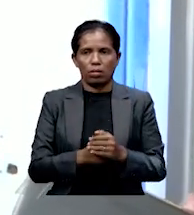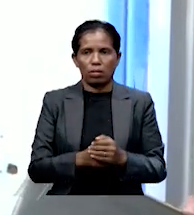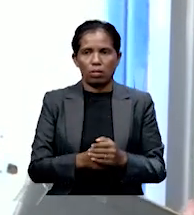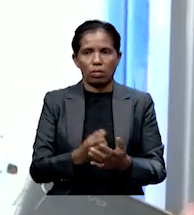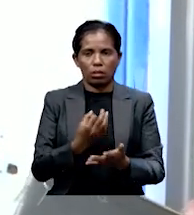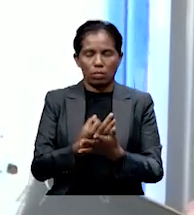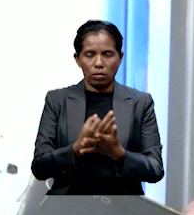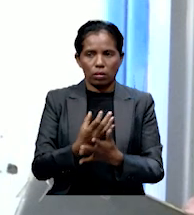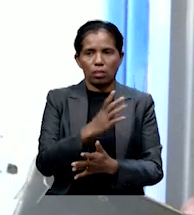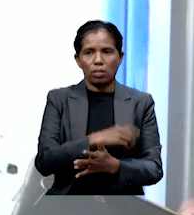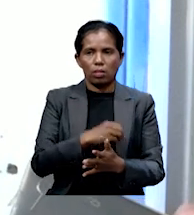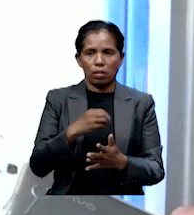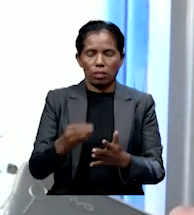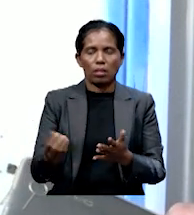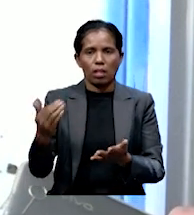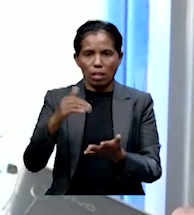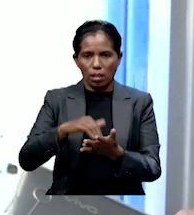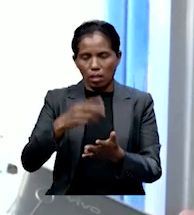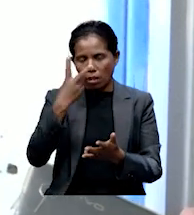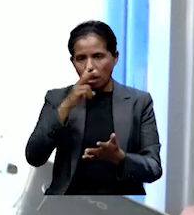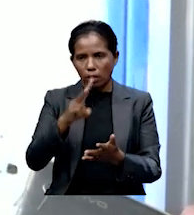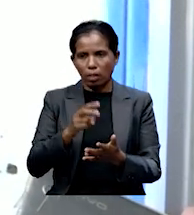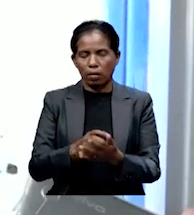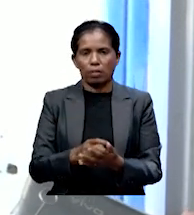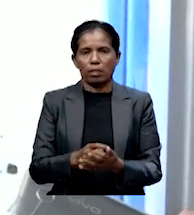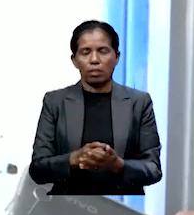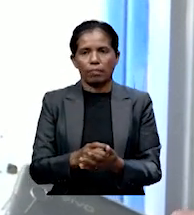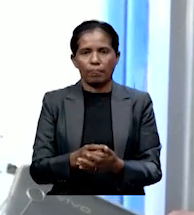vencimento, o rendimento, o remuneratório,